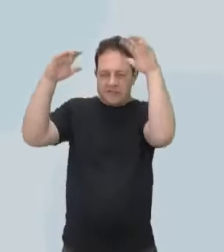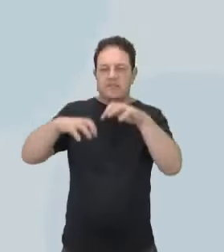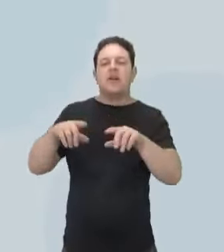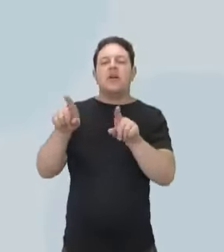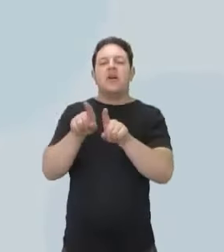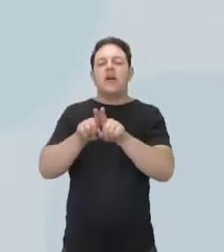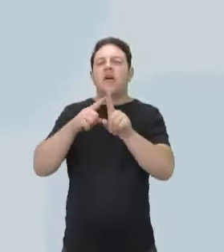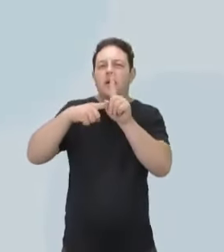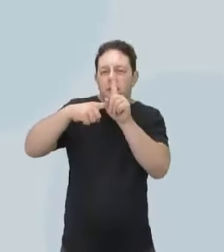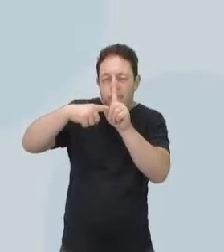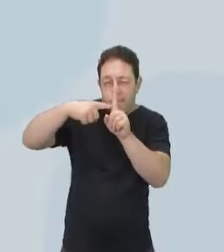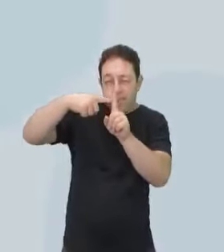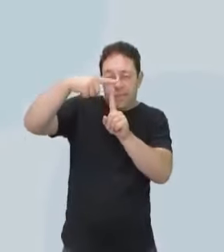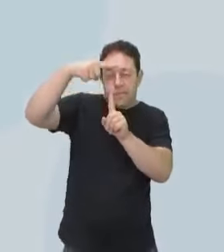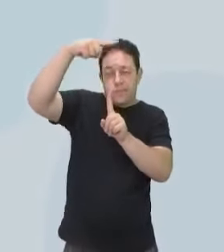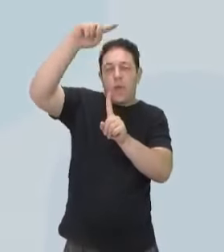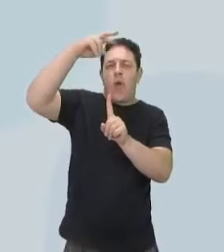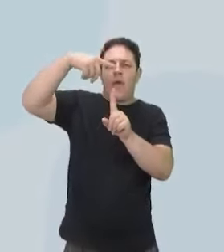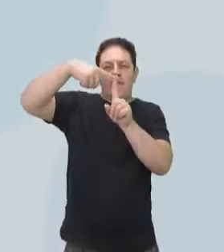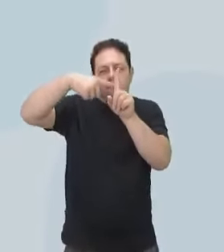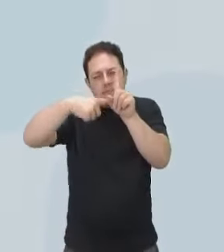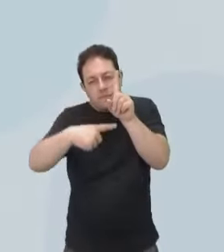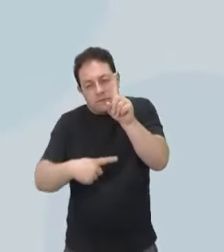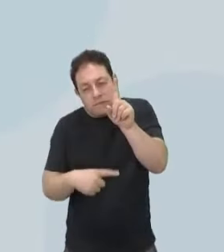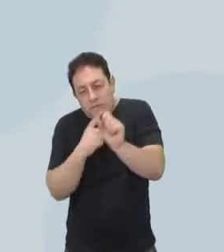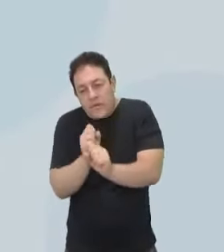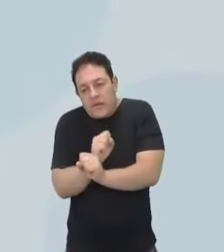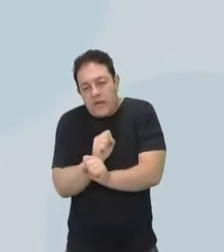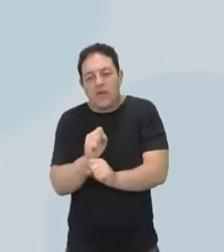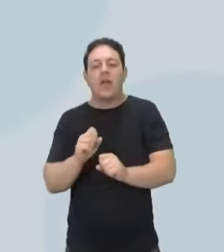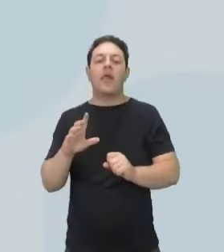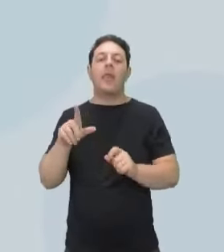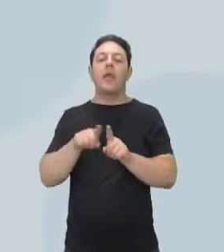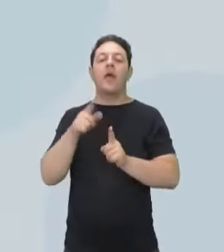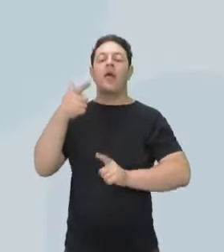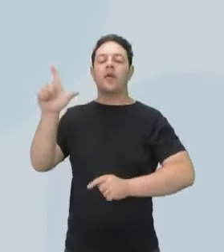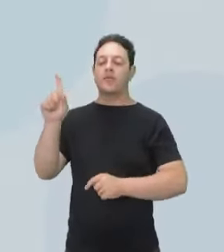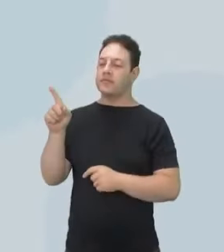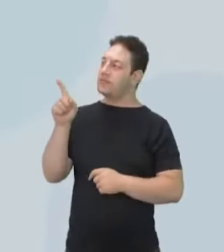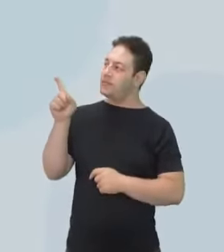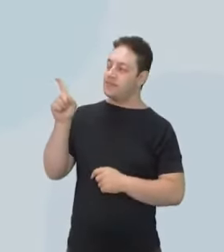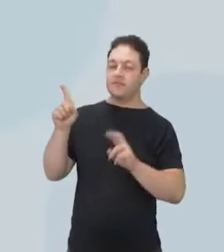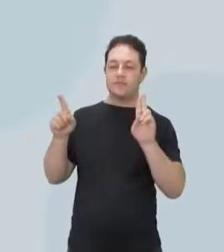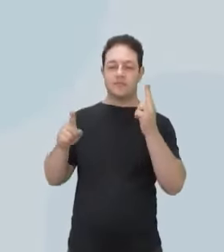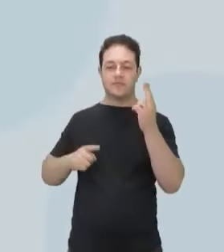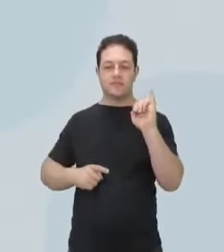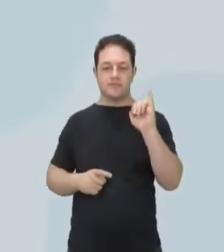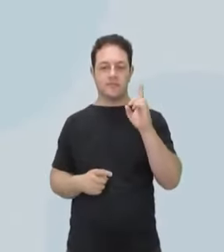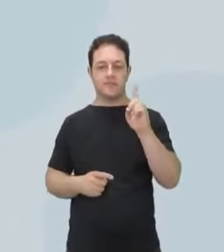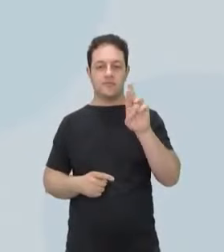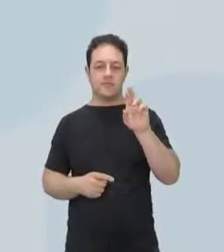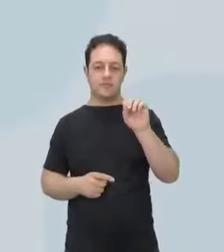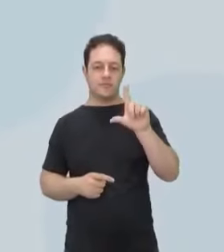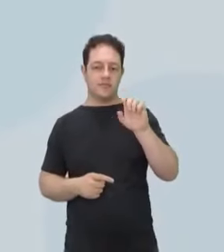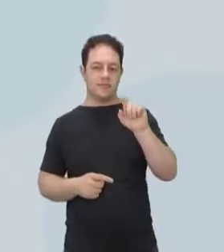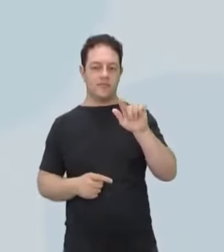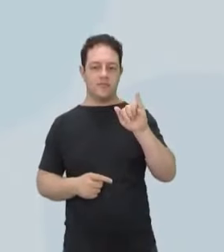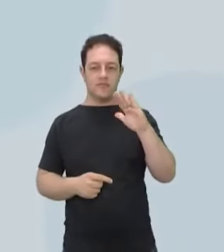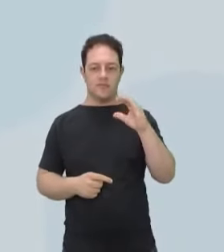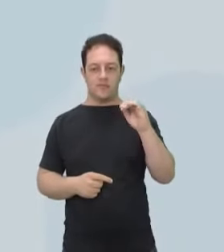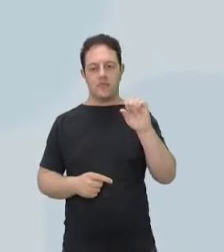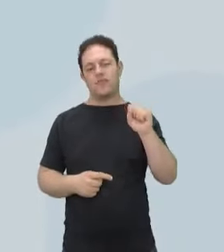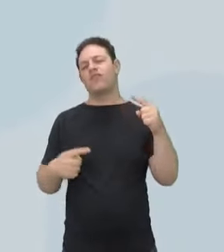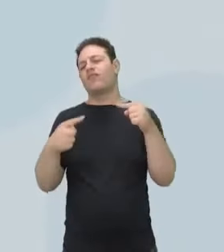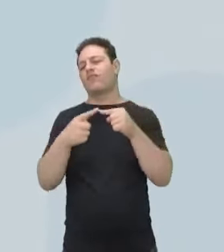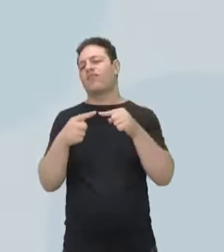as temperaturas extremas. E os hidrológicos, que são muito conhecidos, né, de nós aqui no Brasil e são